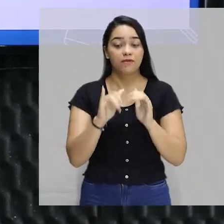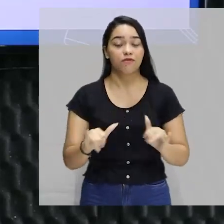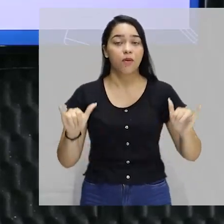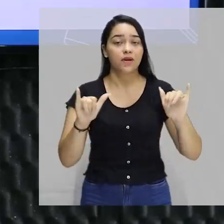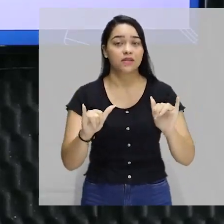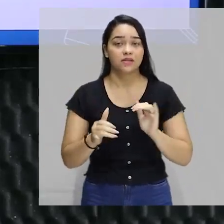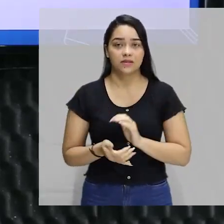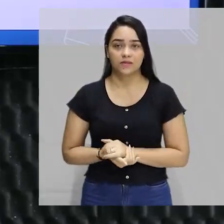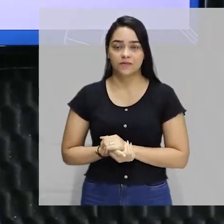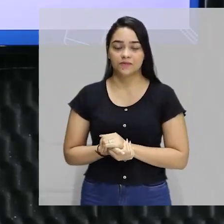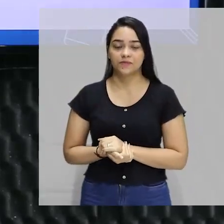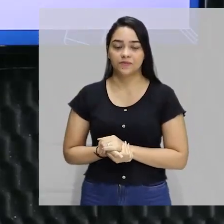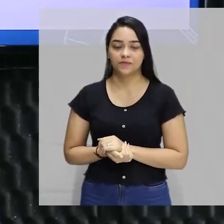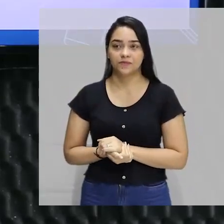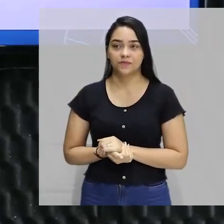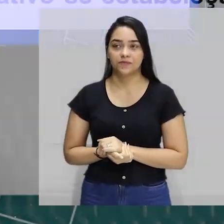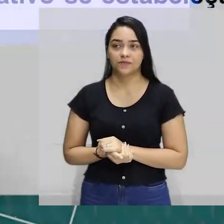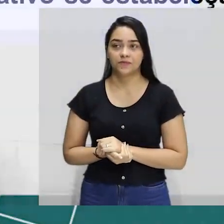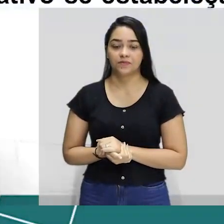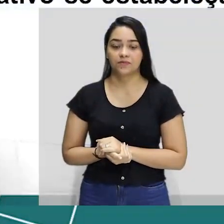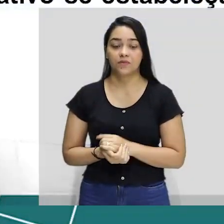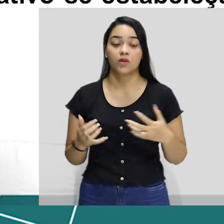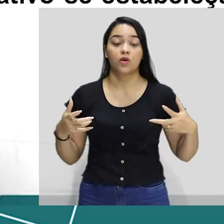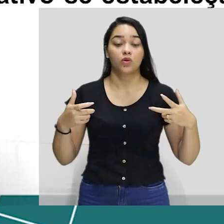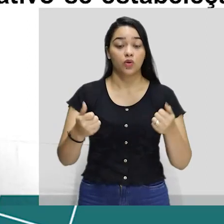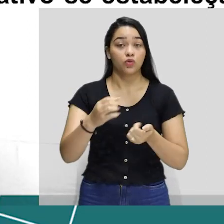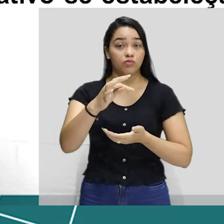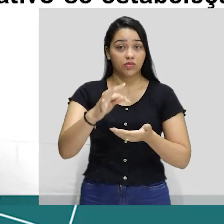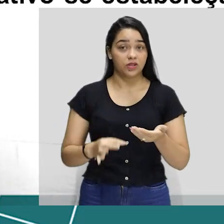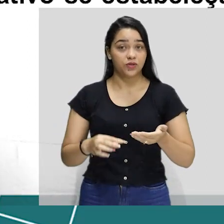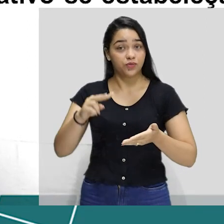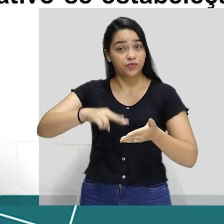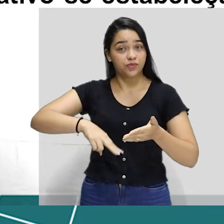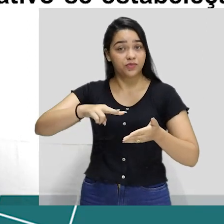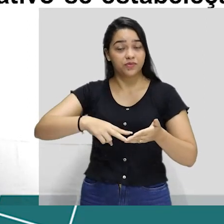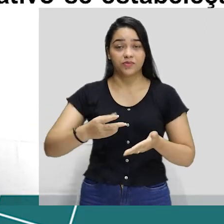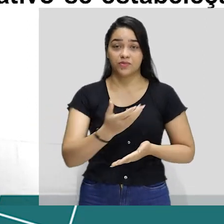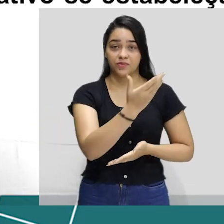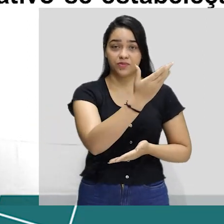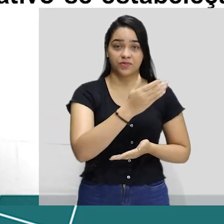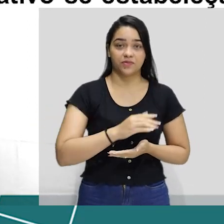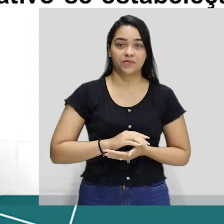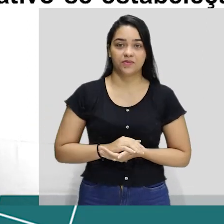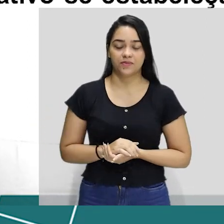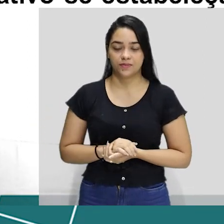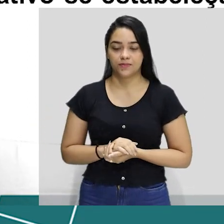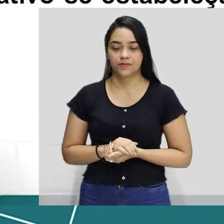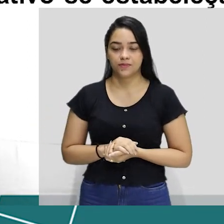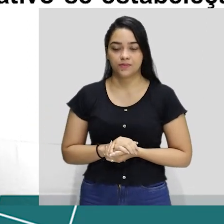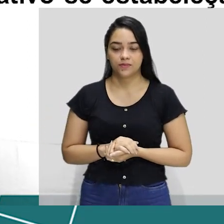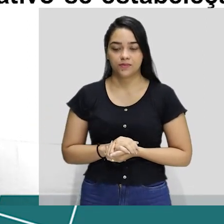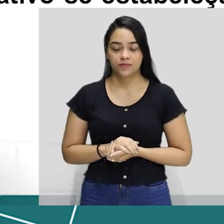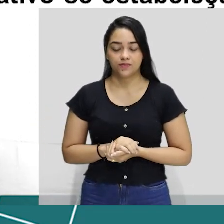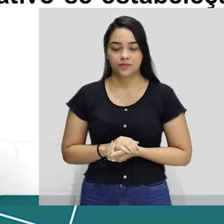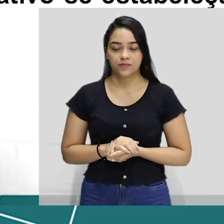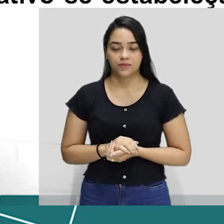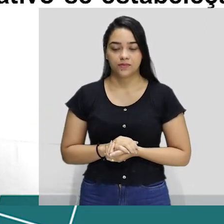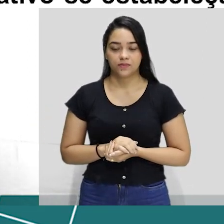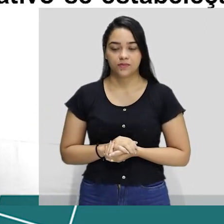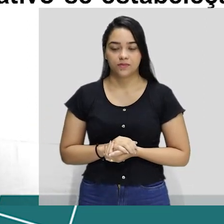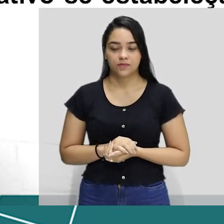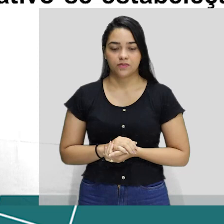informação, certo? Todo texto é um ato comunicativo, visto que ele só